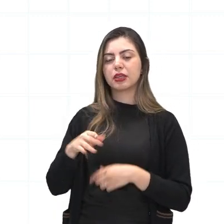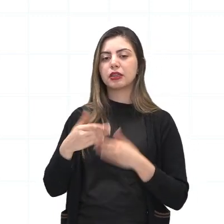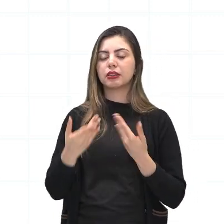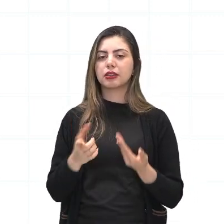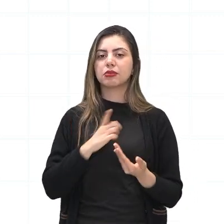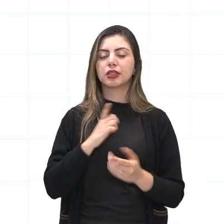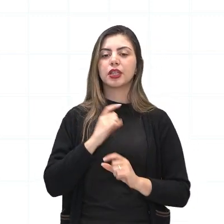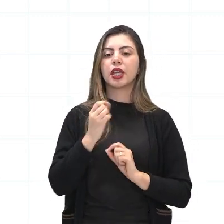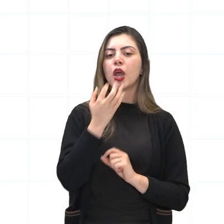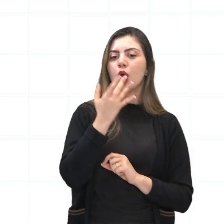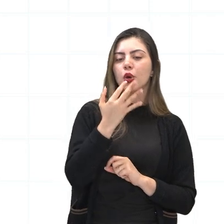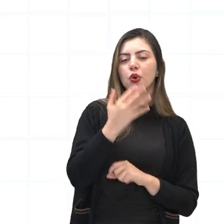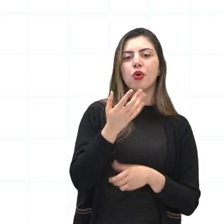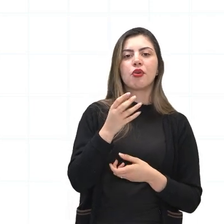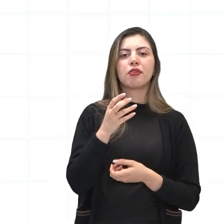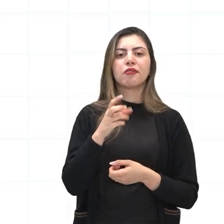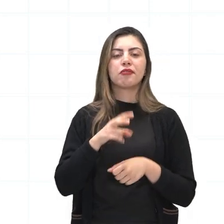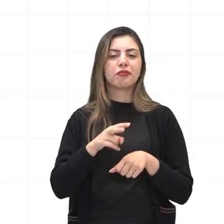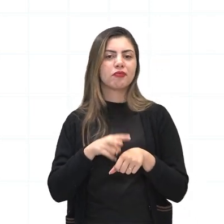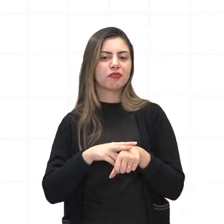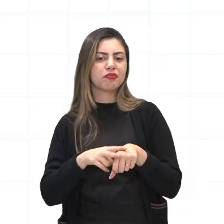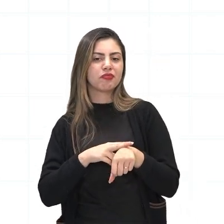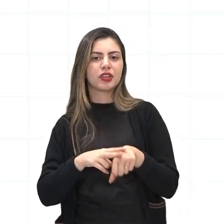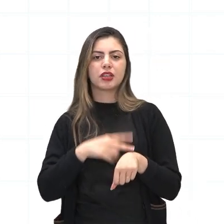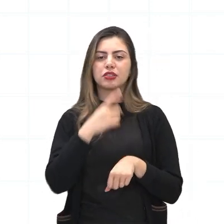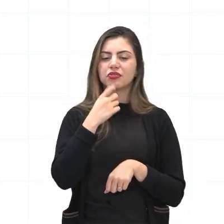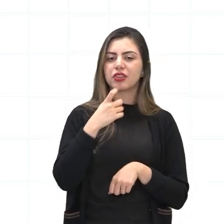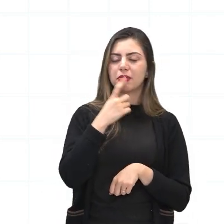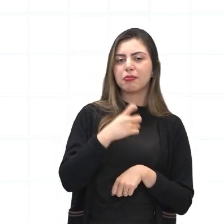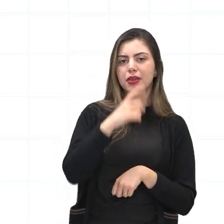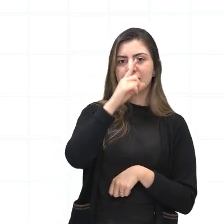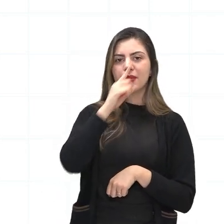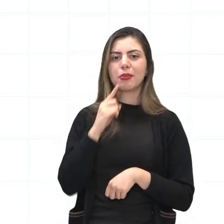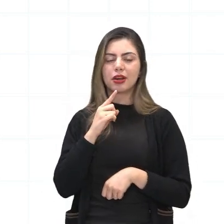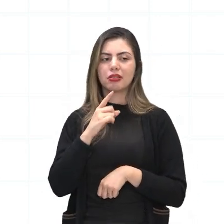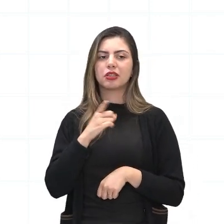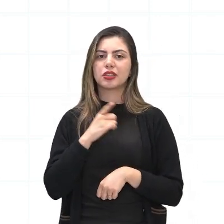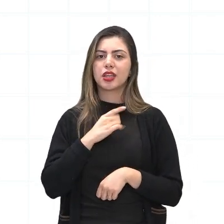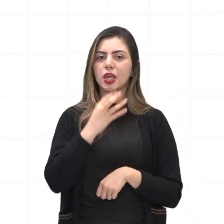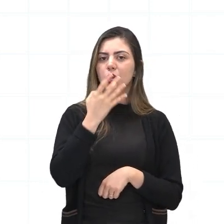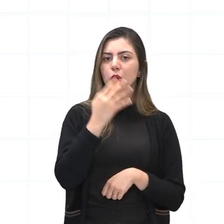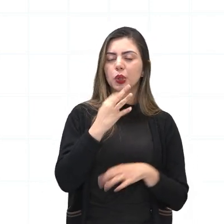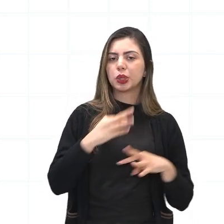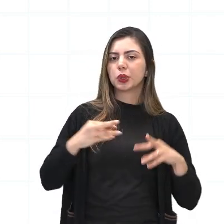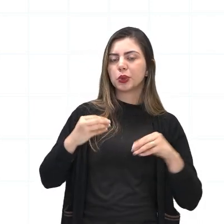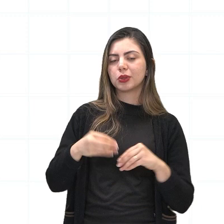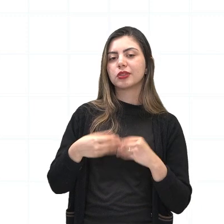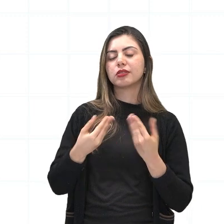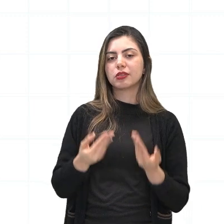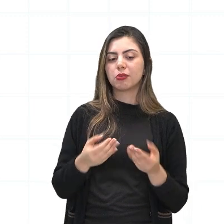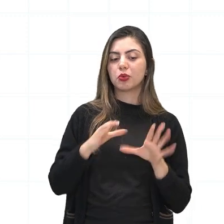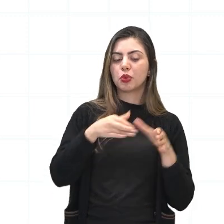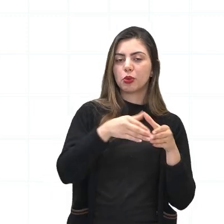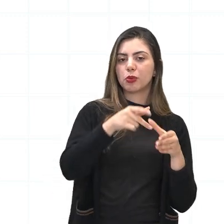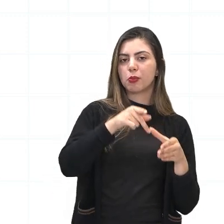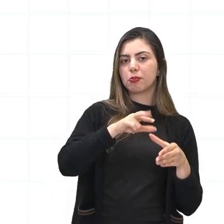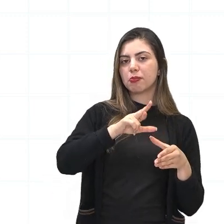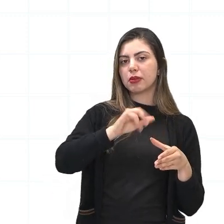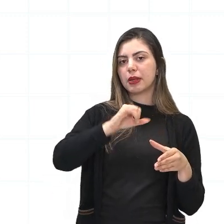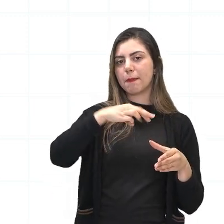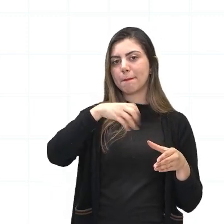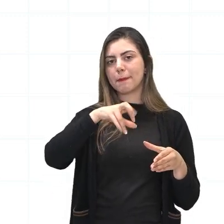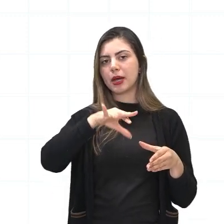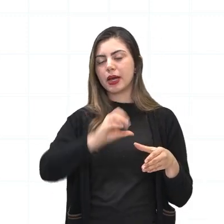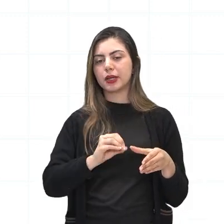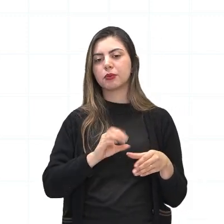amarelo, o azul, né, nas cores primárias. Então, isso também tem relação. Nós não